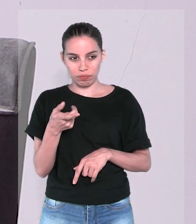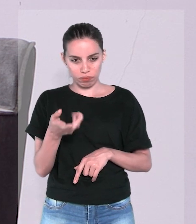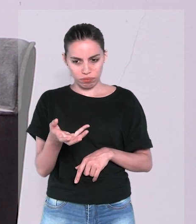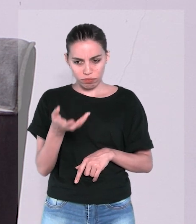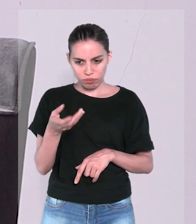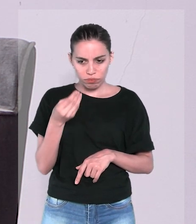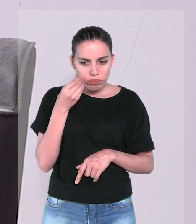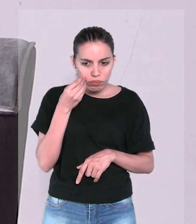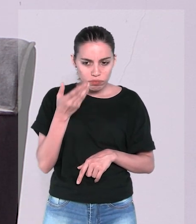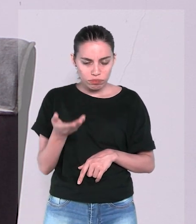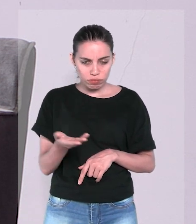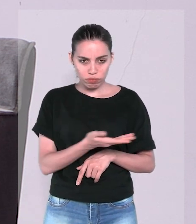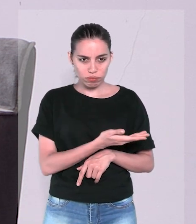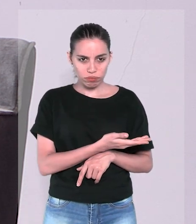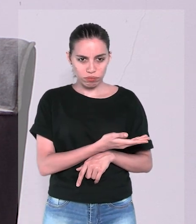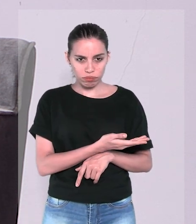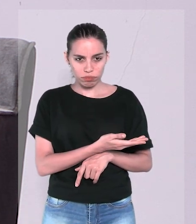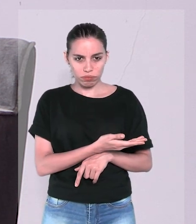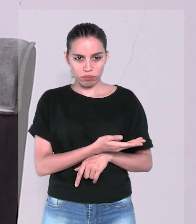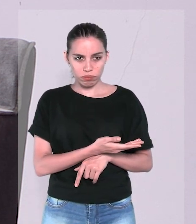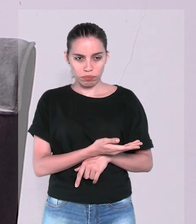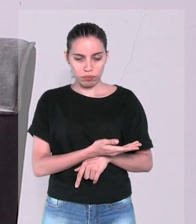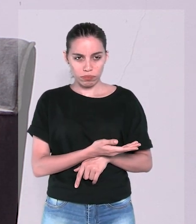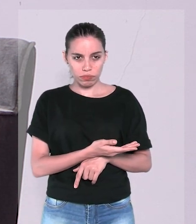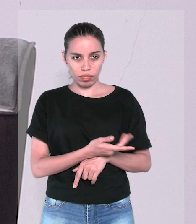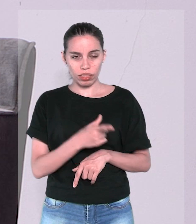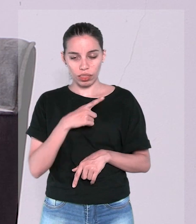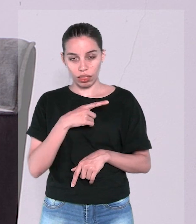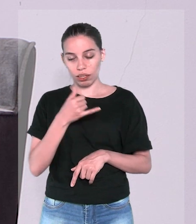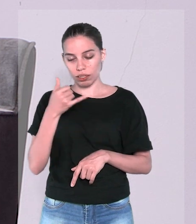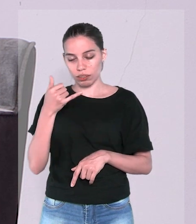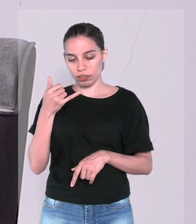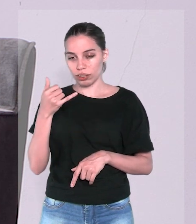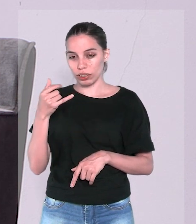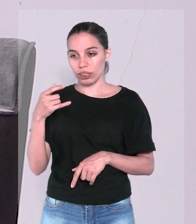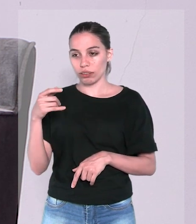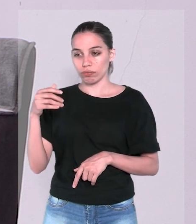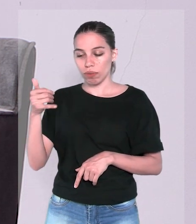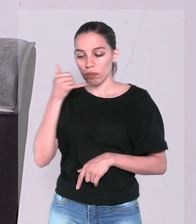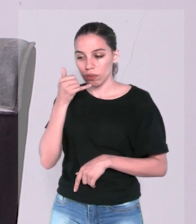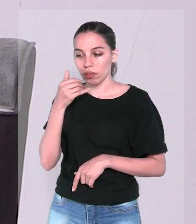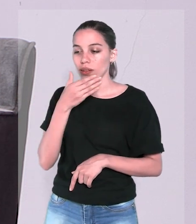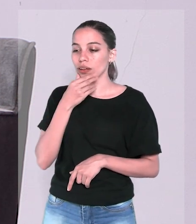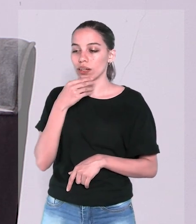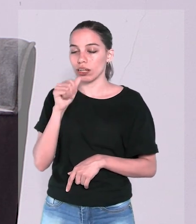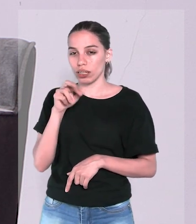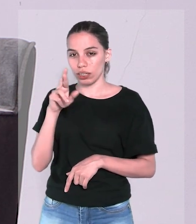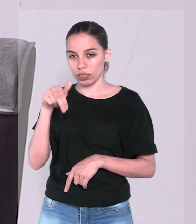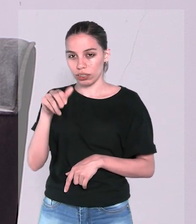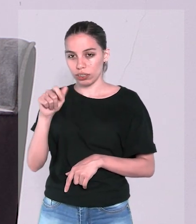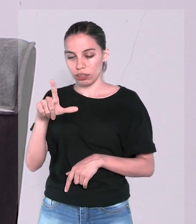experimentá-las. Então, acho que isso é possível fazer, não é um bicho de 7 cabeças. Existem países que fizeram isso e que